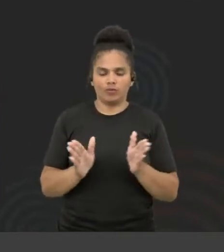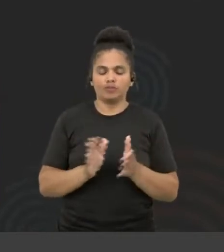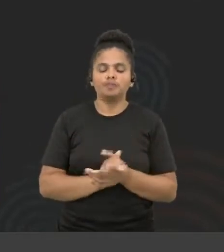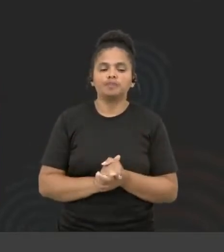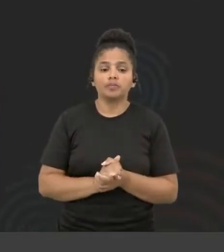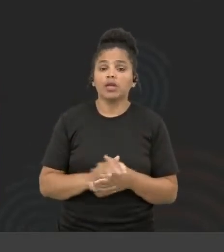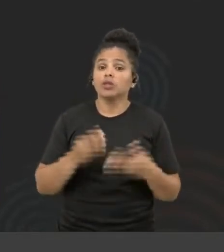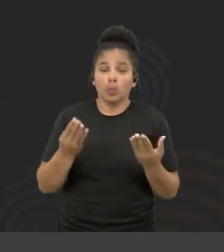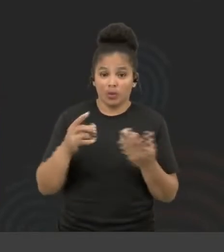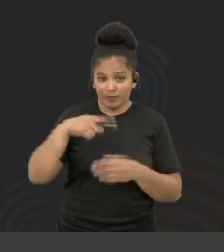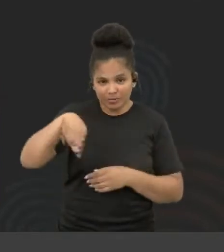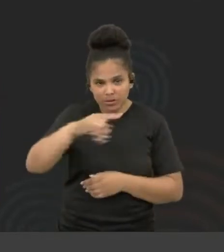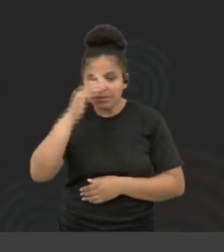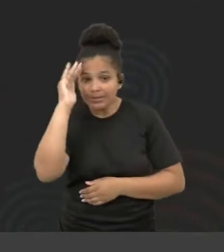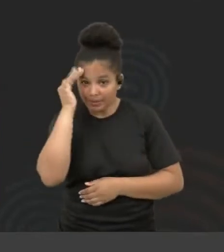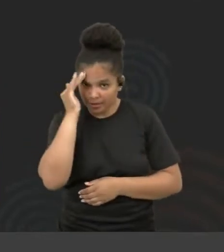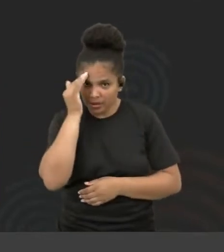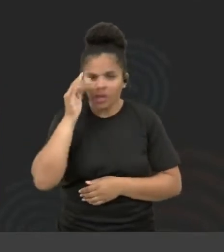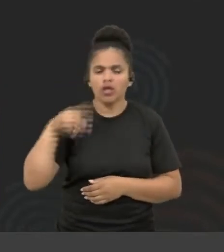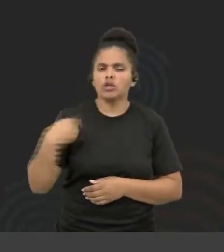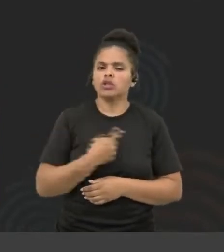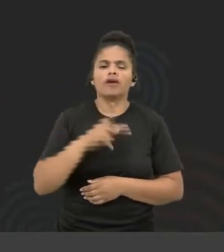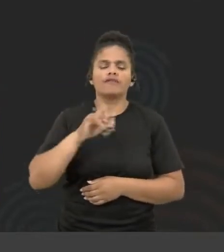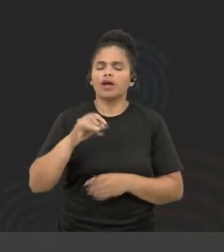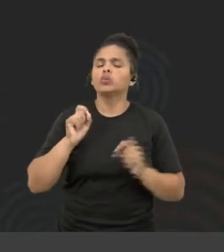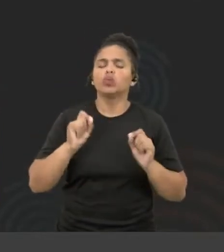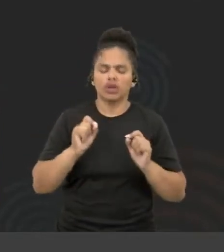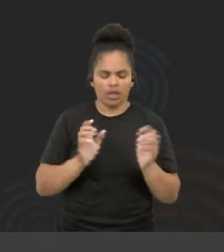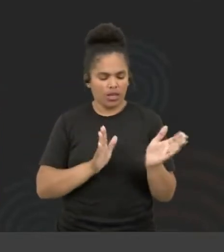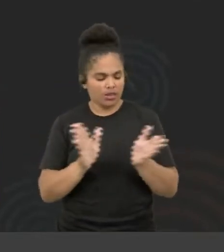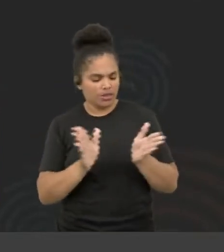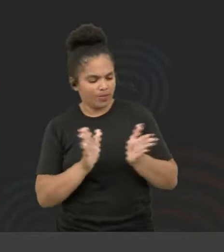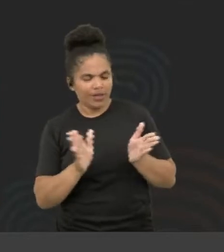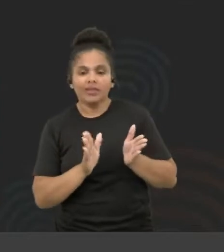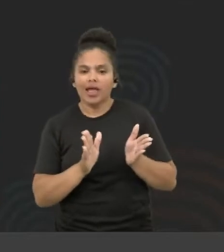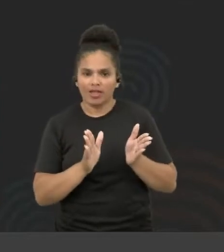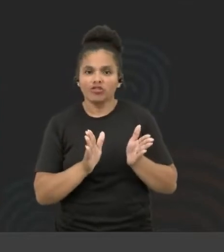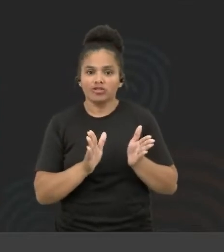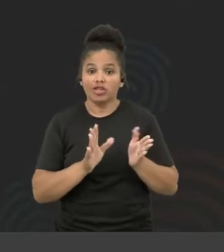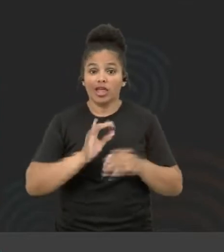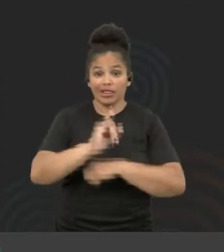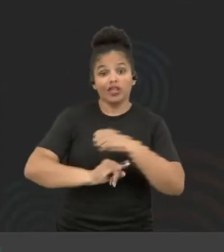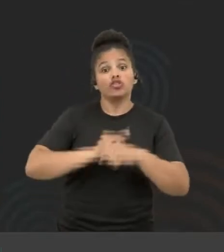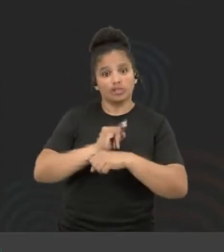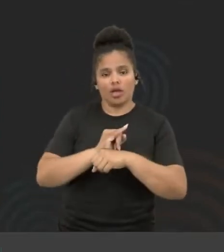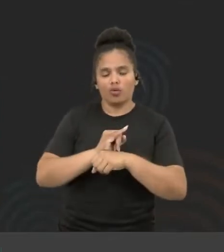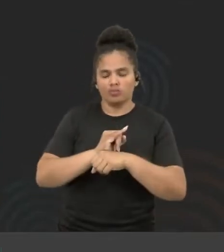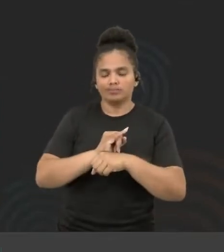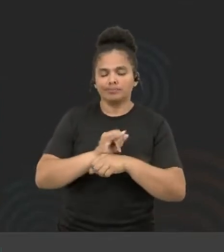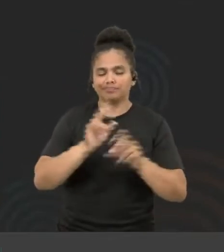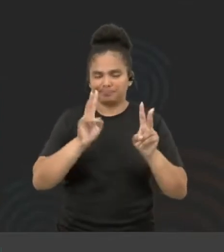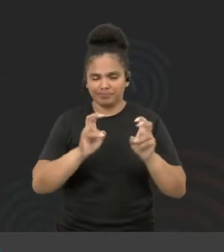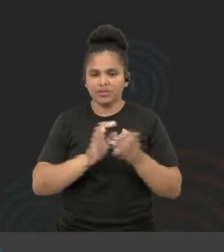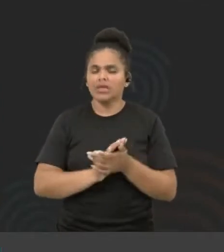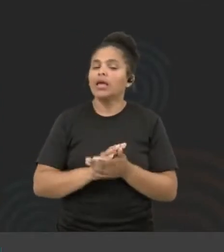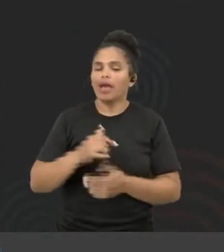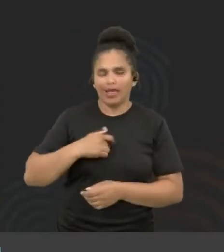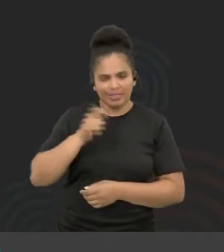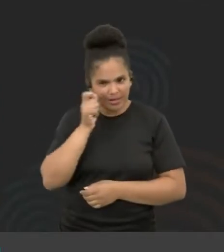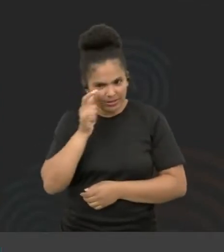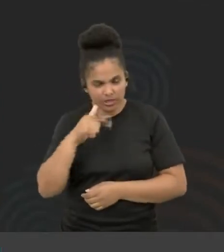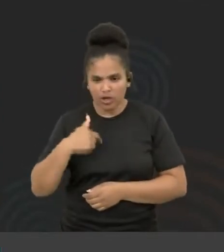para contextualizar, a gente vai falar sobre acessibilidade digital. E é até interessante que eu falo muito sobre essa